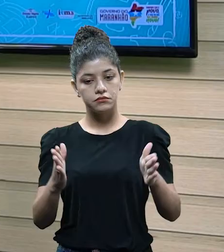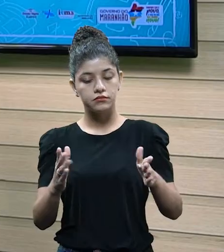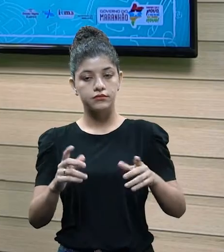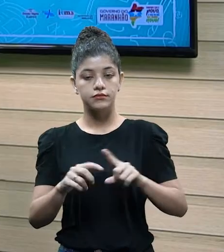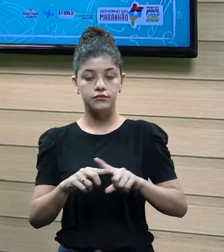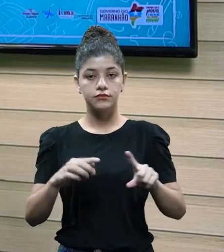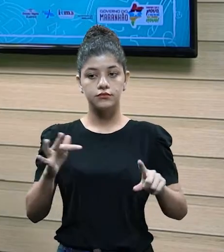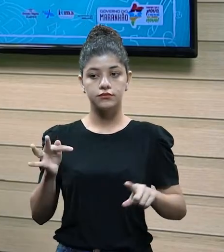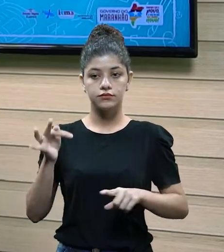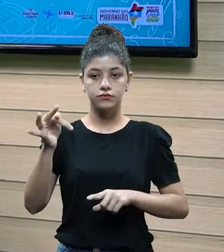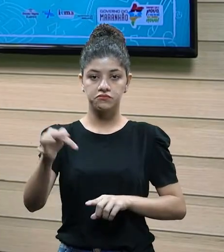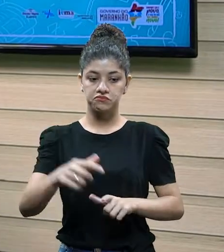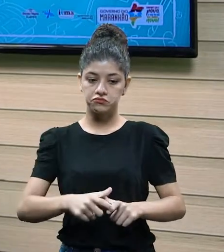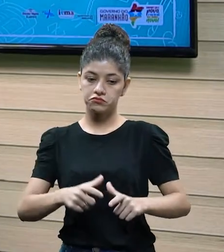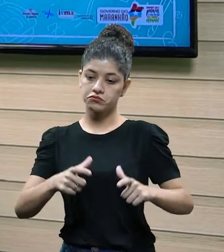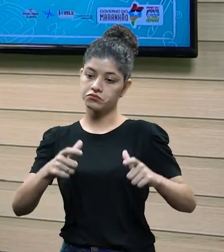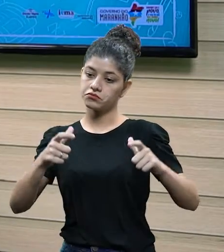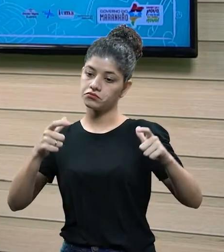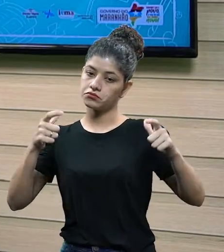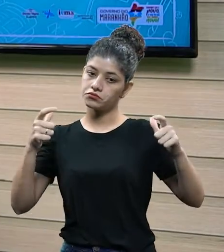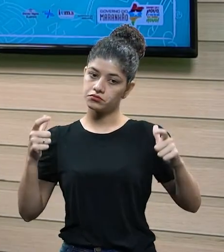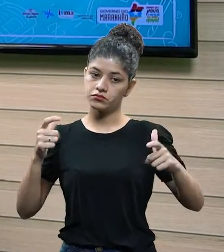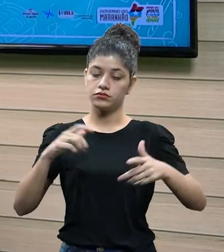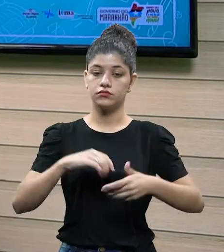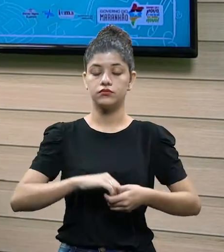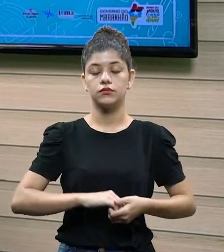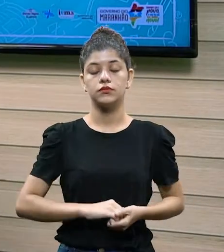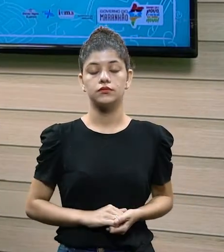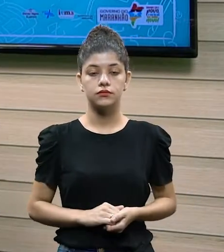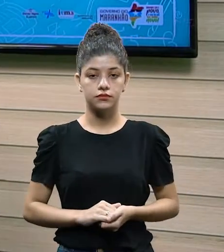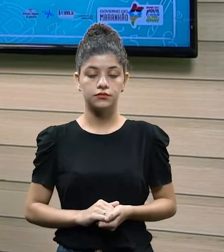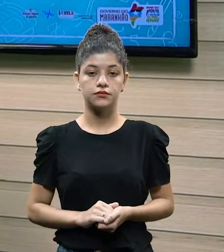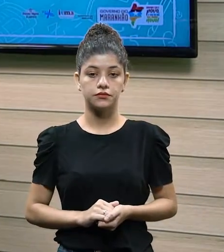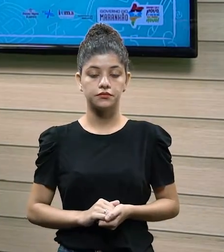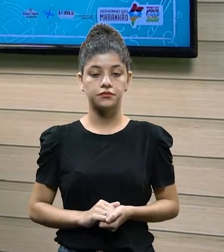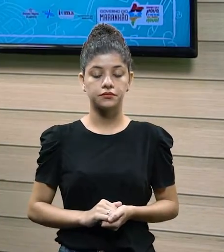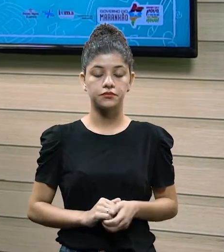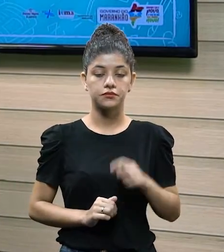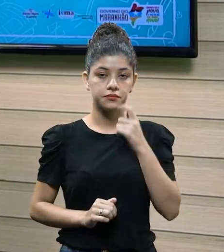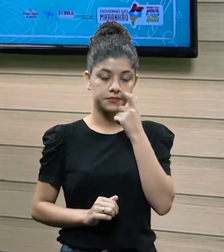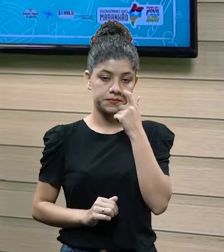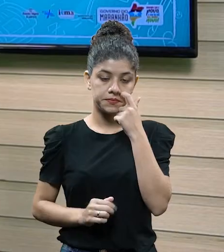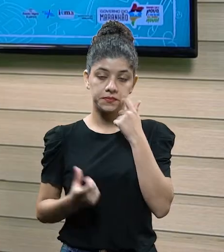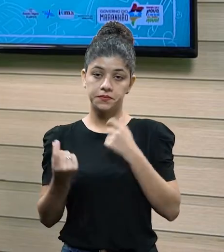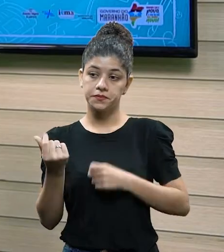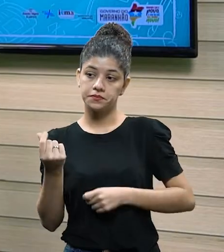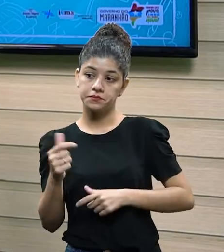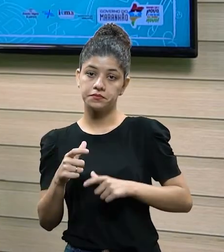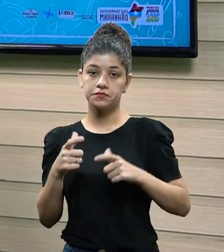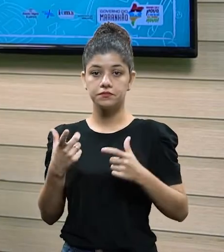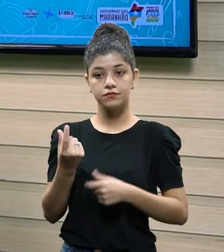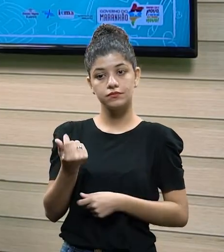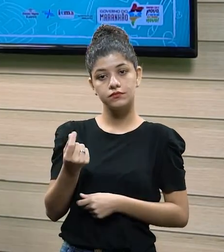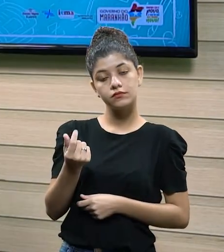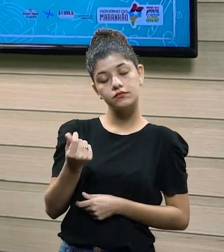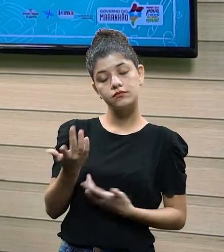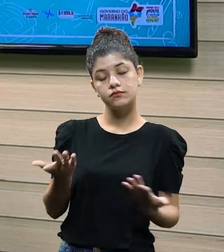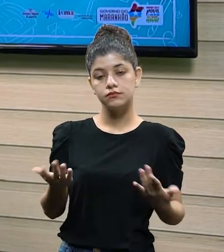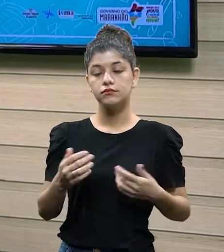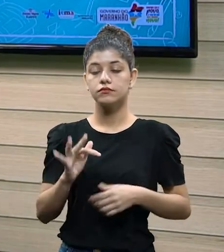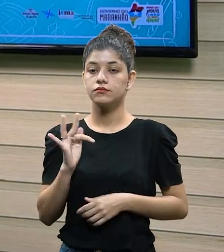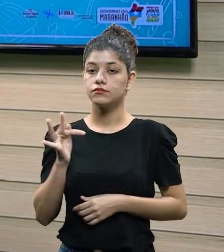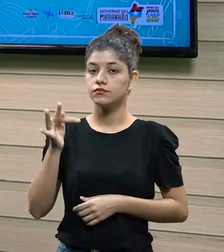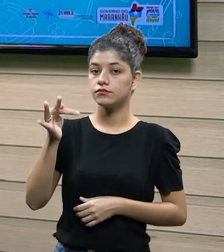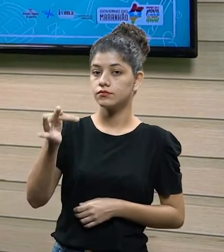empresa? Ser a maior do Nordeste, ser a maior do Maranhão, ser a maior do Sul, ser reconhecida, aumentar o faturamento. Então, olhar o futuro.